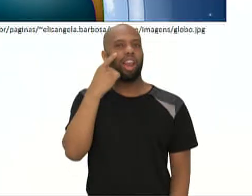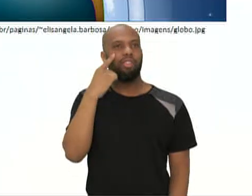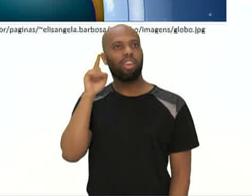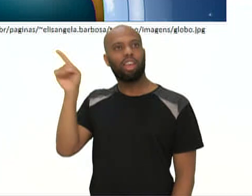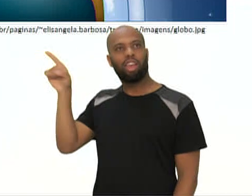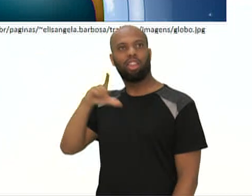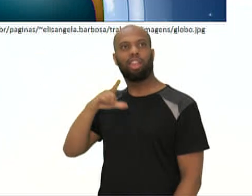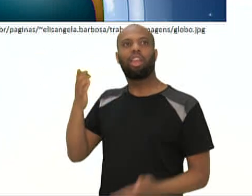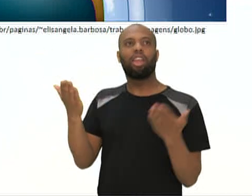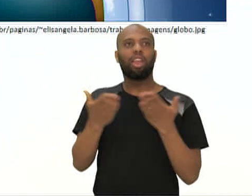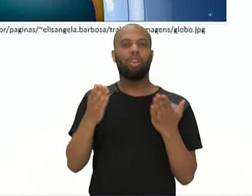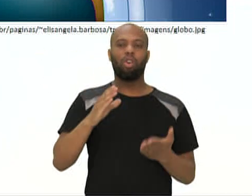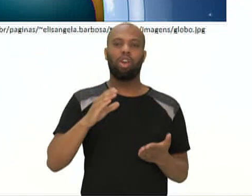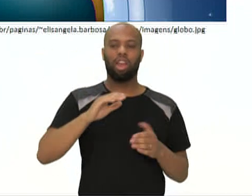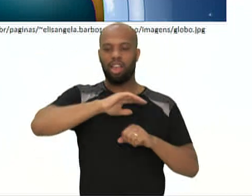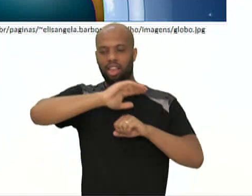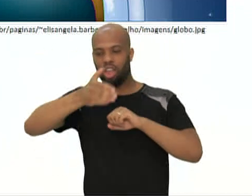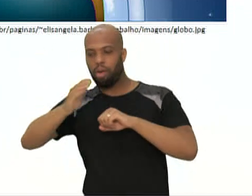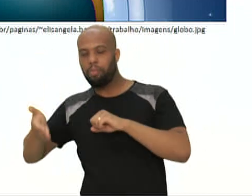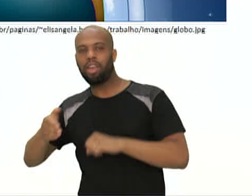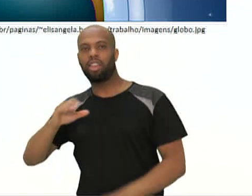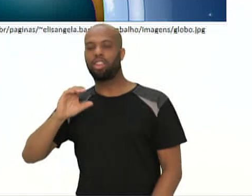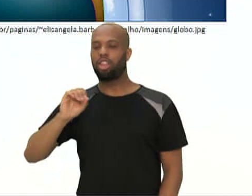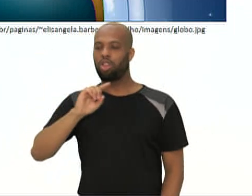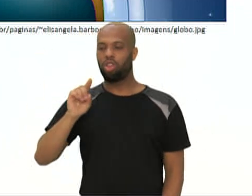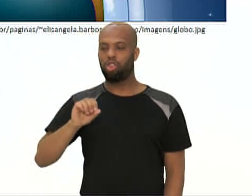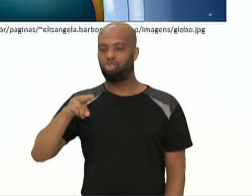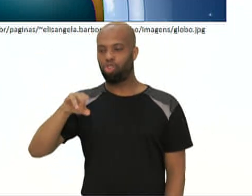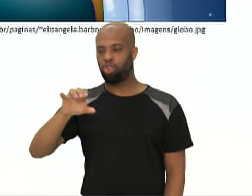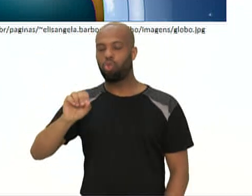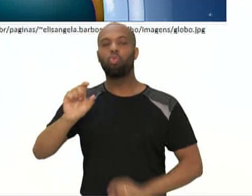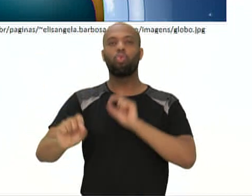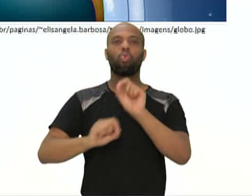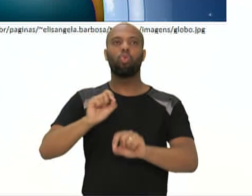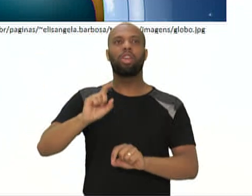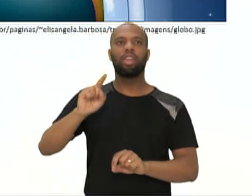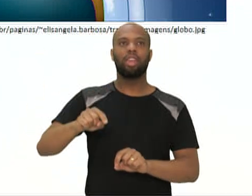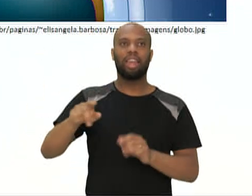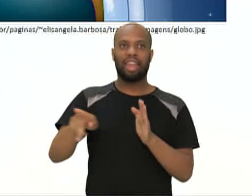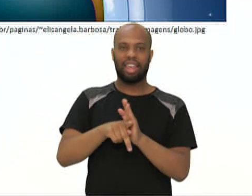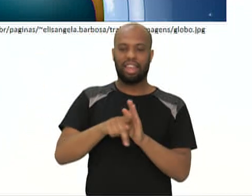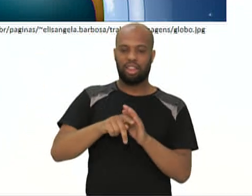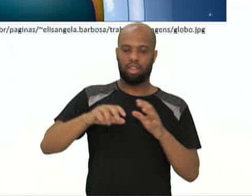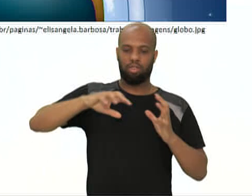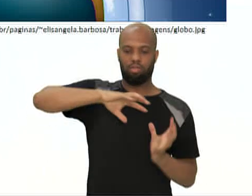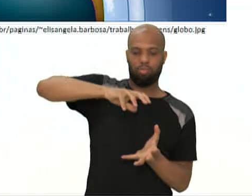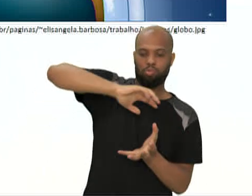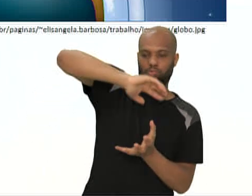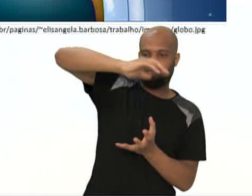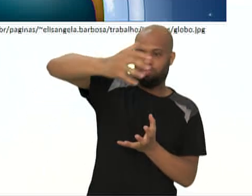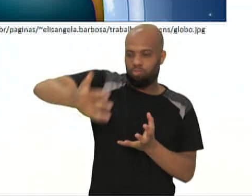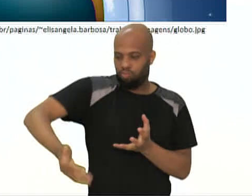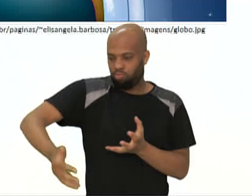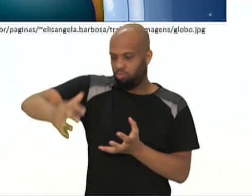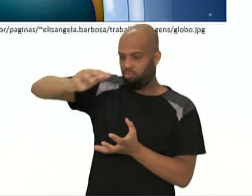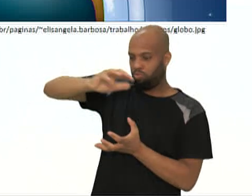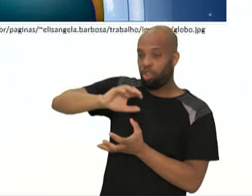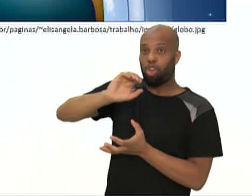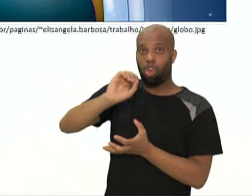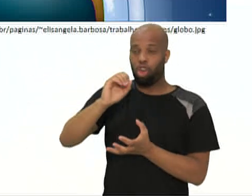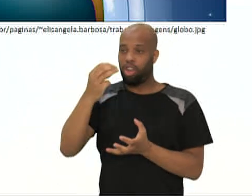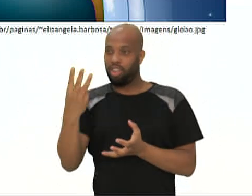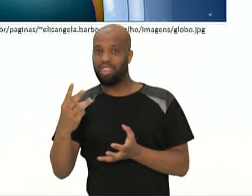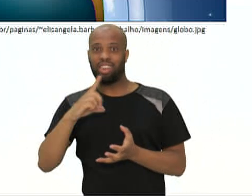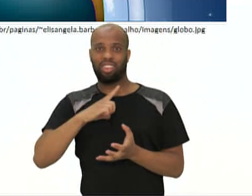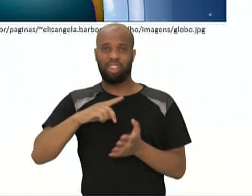tela que nós vamos falar da camada de ozônio. Que a camada de ozônio é a cobertura de gás ozônio, O3, presente na